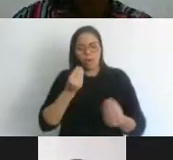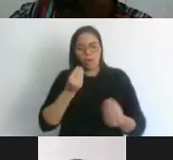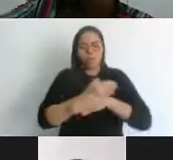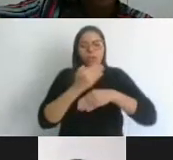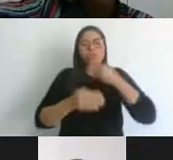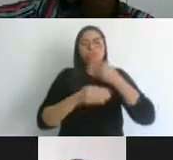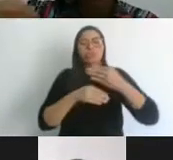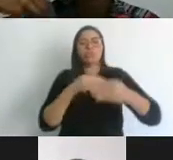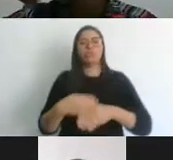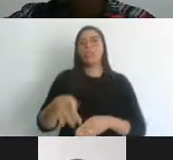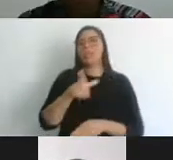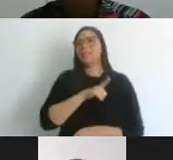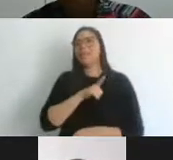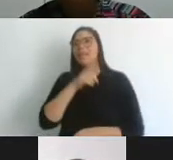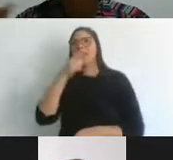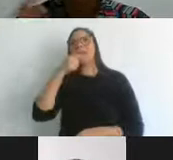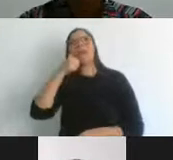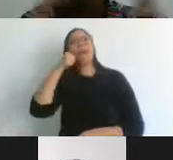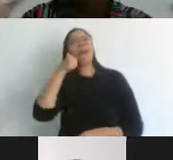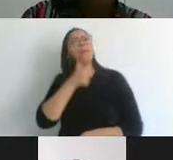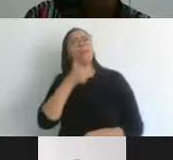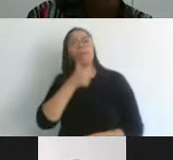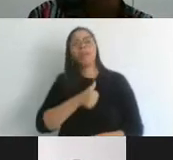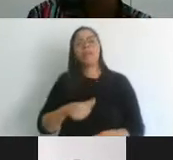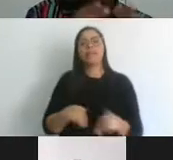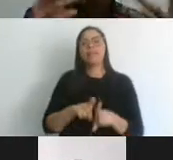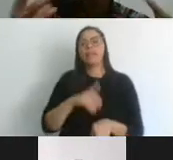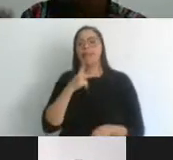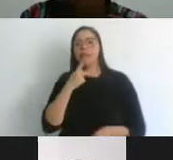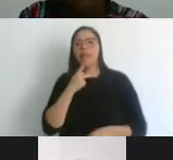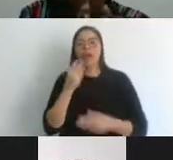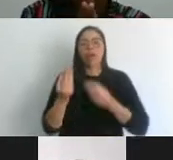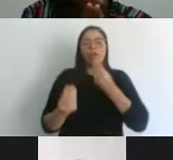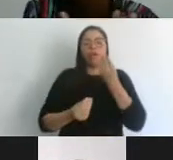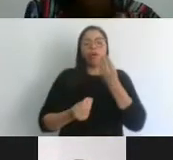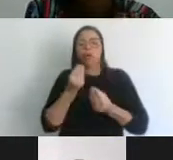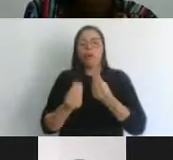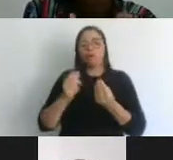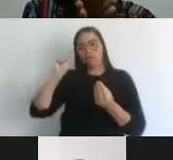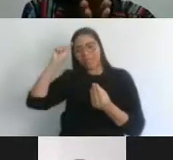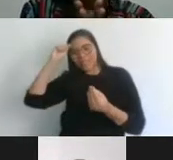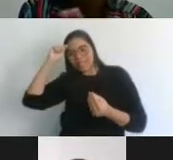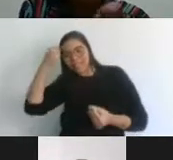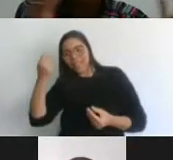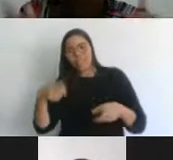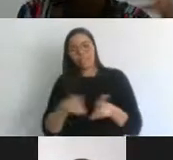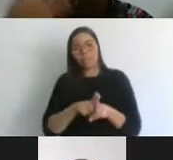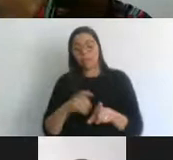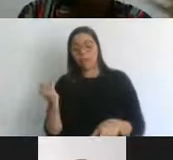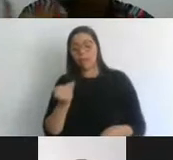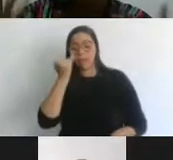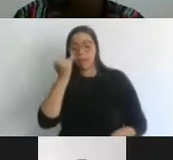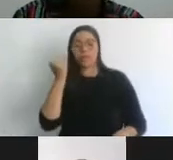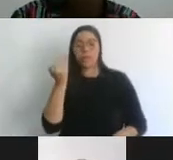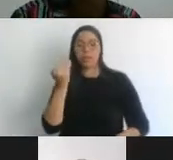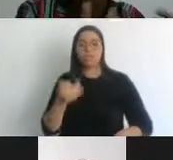a gente vai ter Neusa Maria que vai falar sobre como tornar Eu lembro que é um texto extremamente importante para a gente por mais que ela